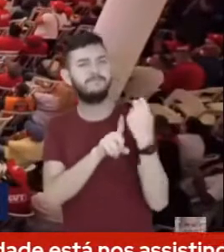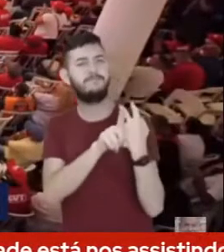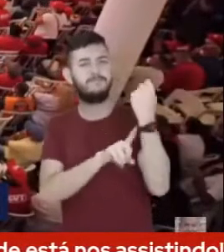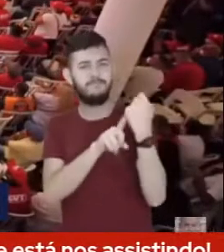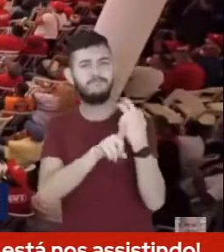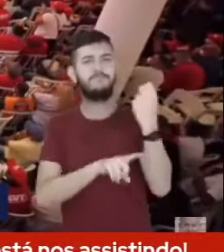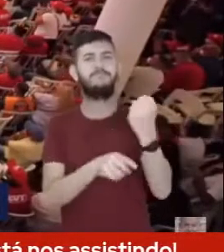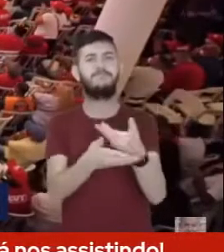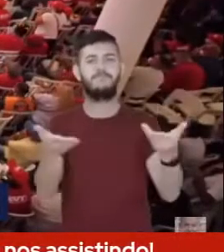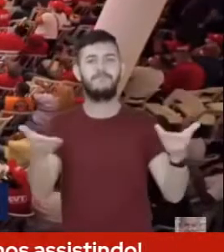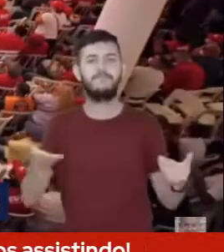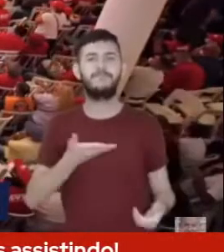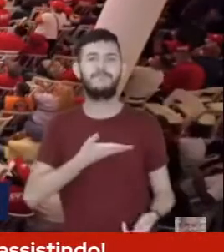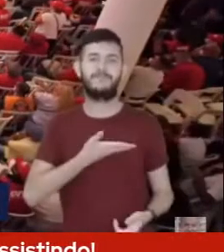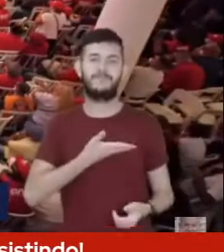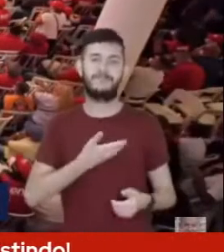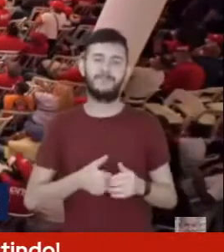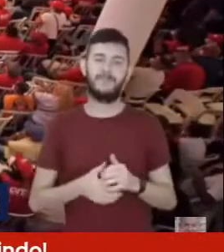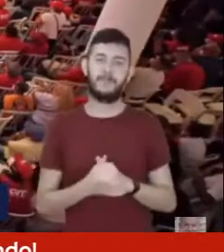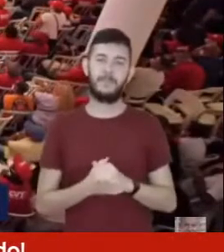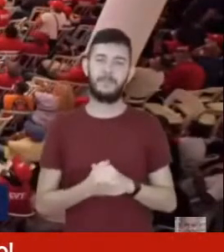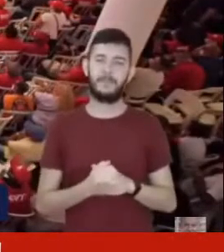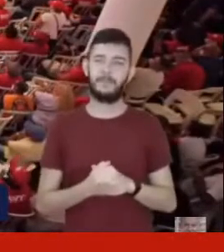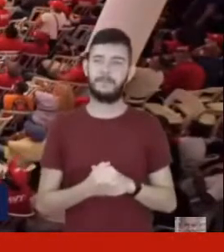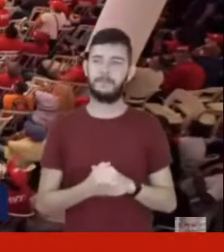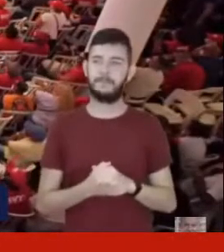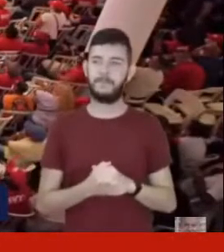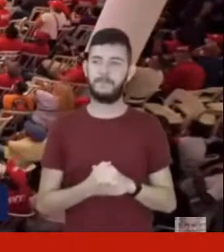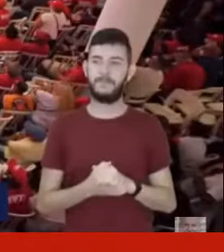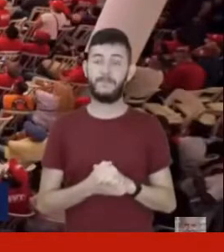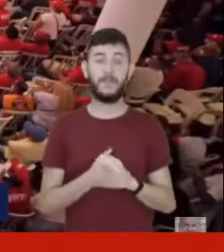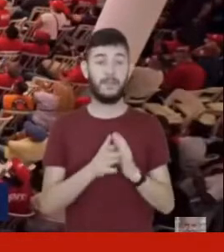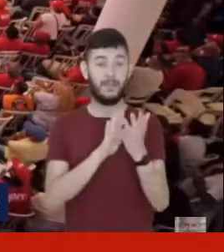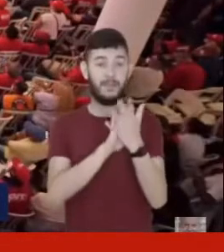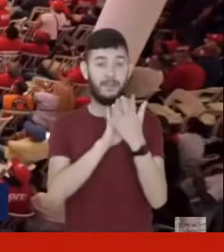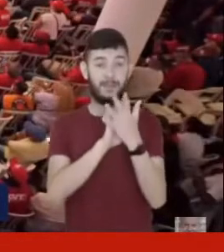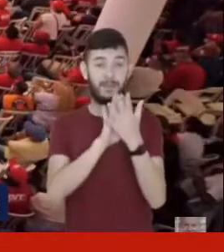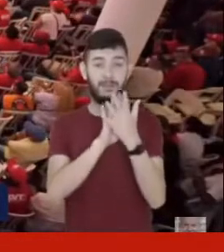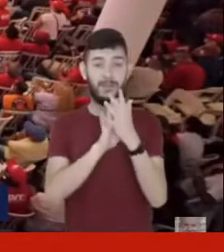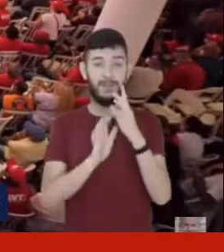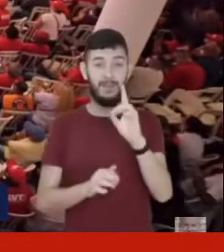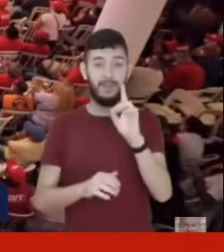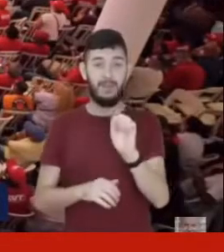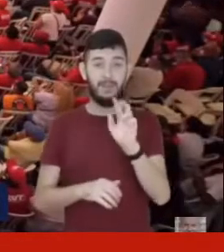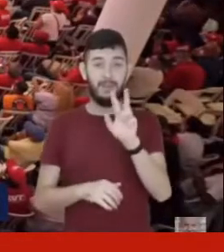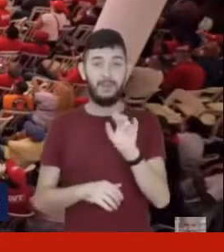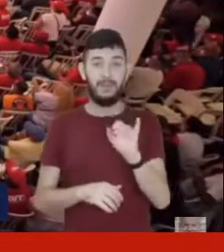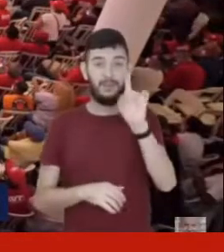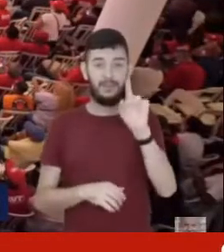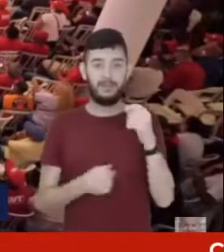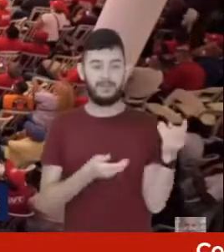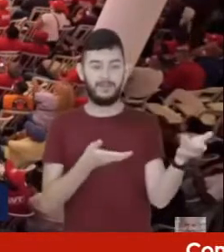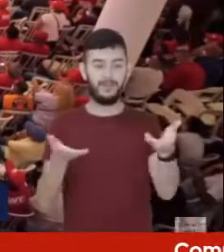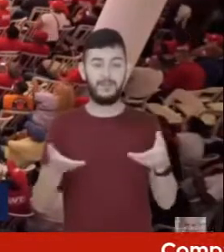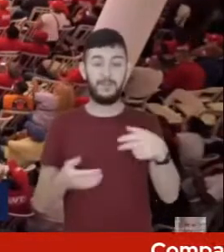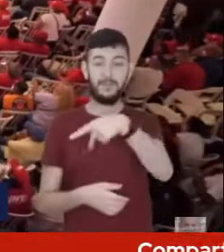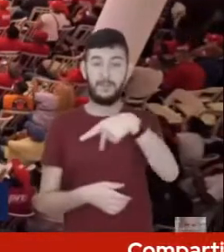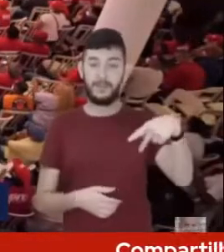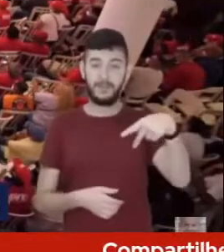Parabéns, parabéns, David. Agora chamar aqui o presidente do Sindicato dos Metalúrgicos do ABC, companheiro